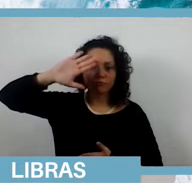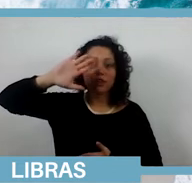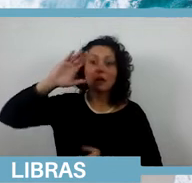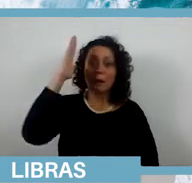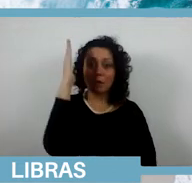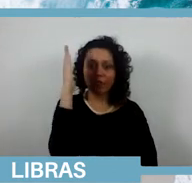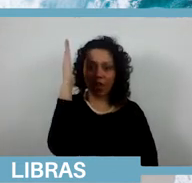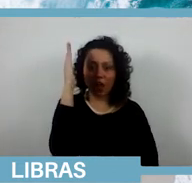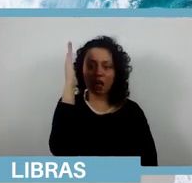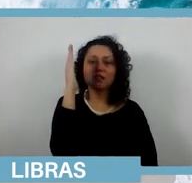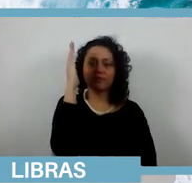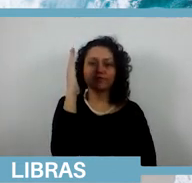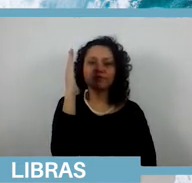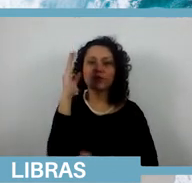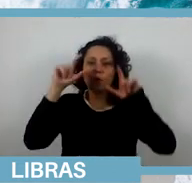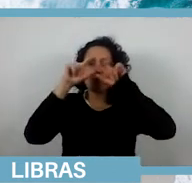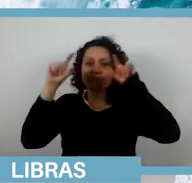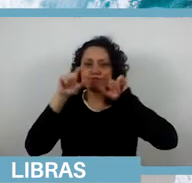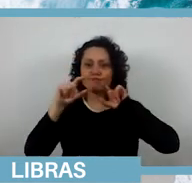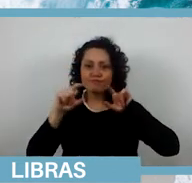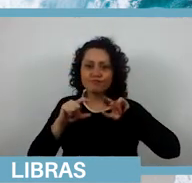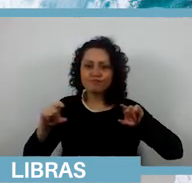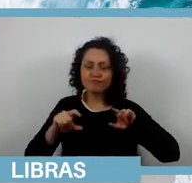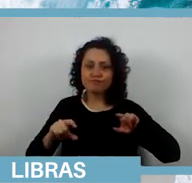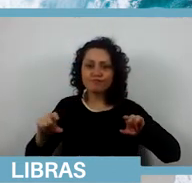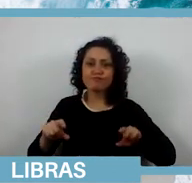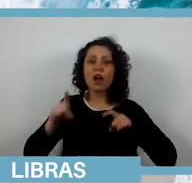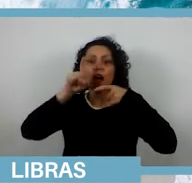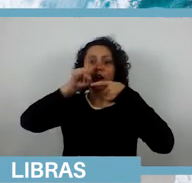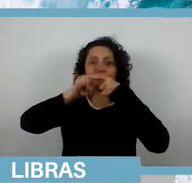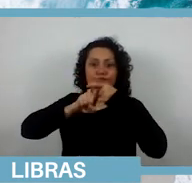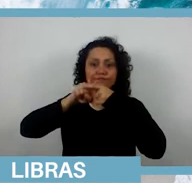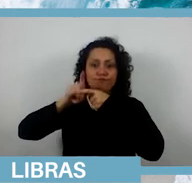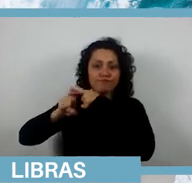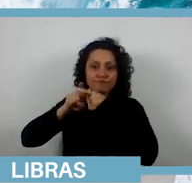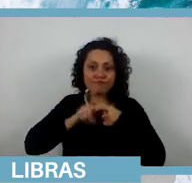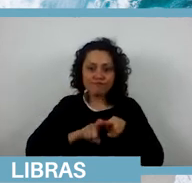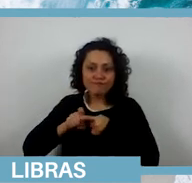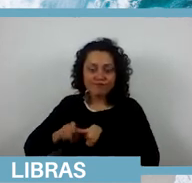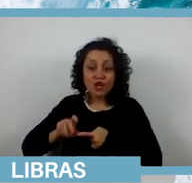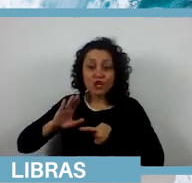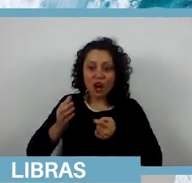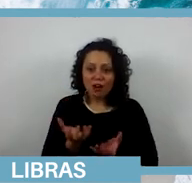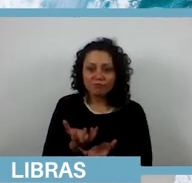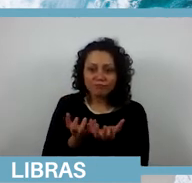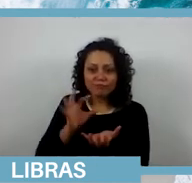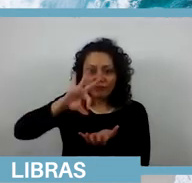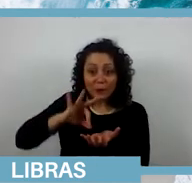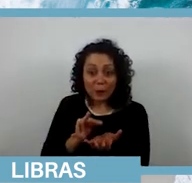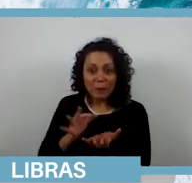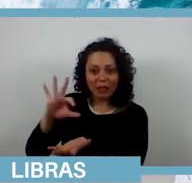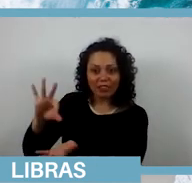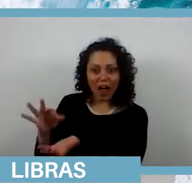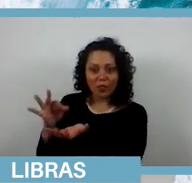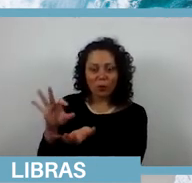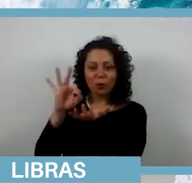marcenaria das treliças de madeira e eu já vendia a horta plantada. Eu fazia a parte da jardinagem, né? Do plantio das